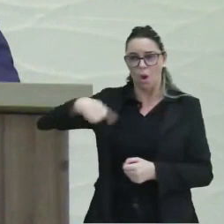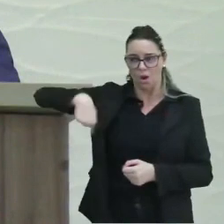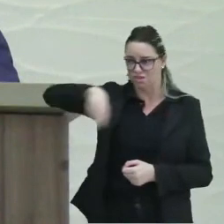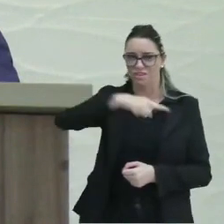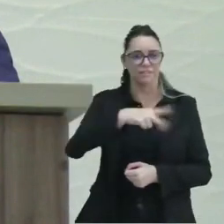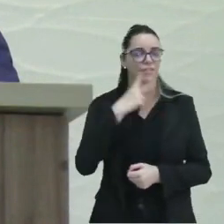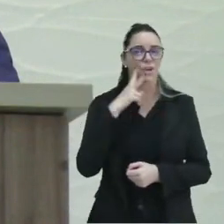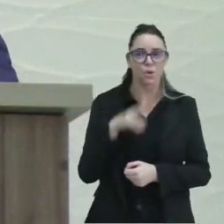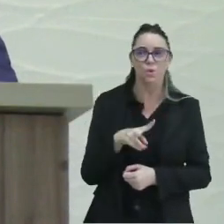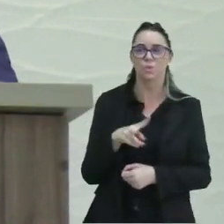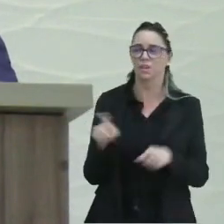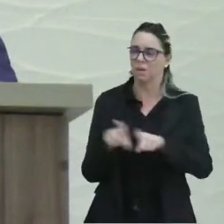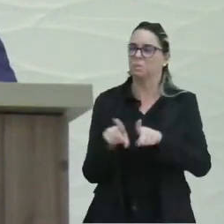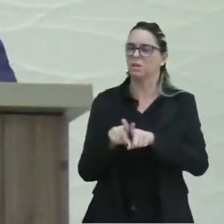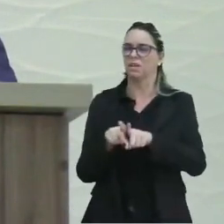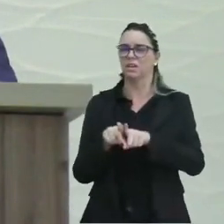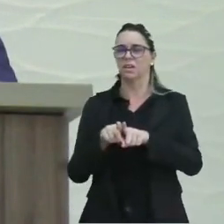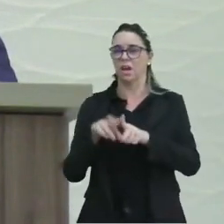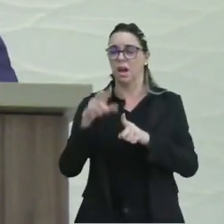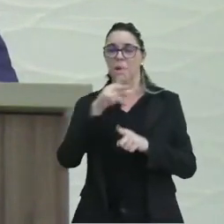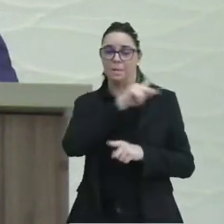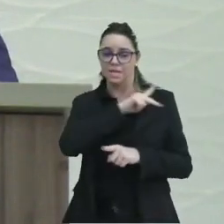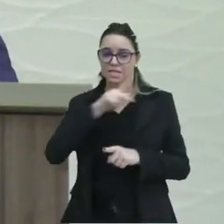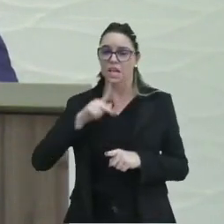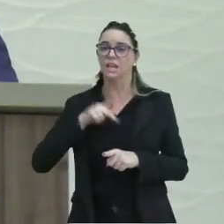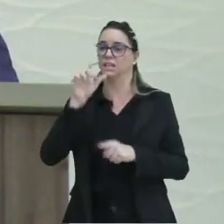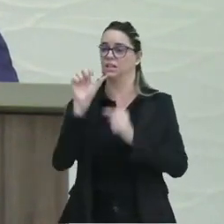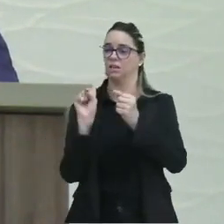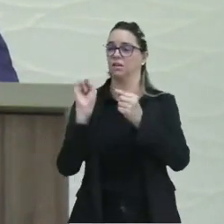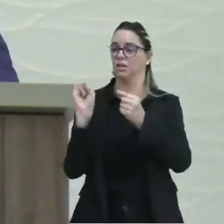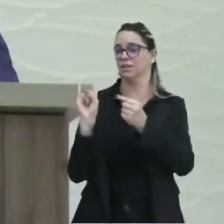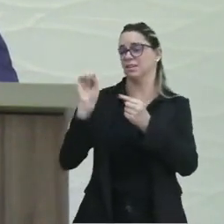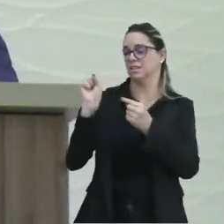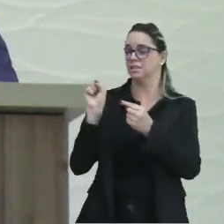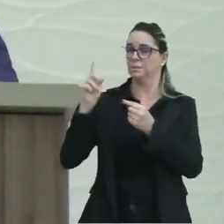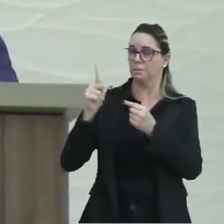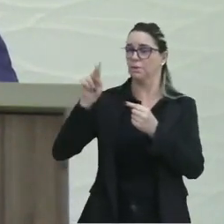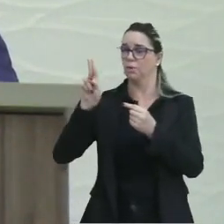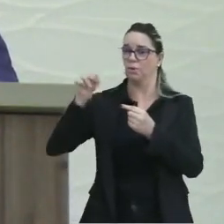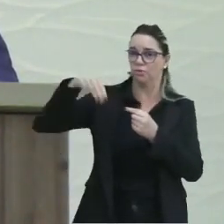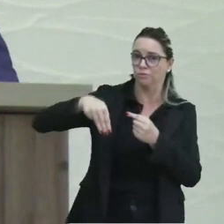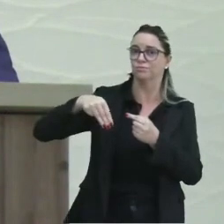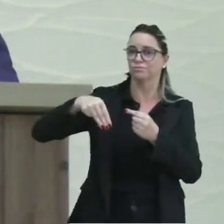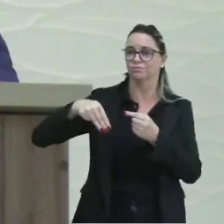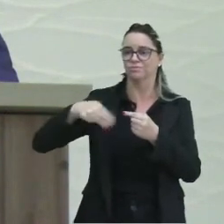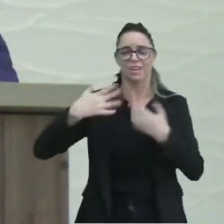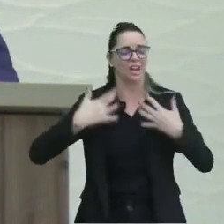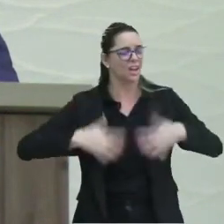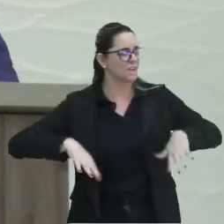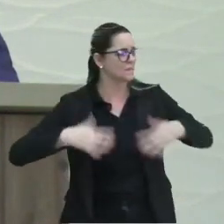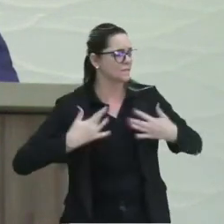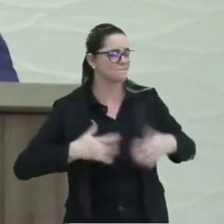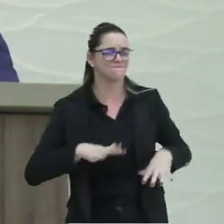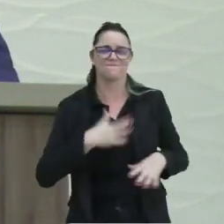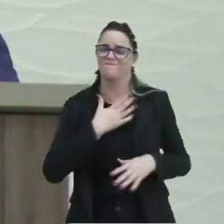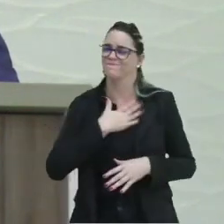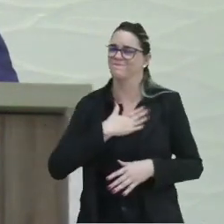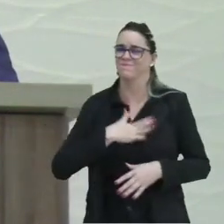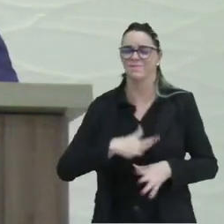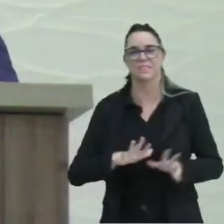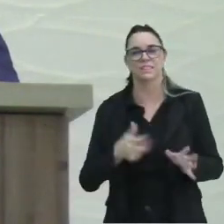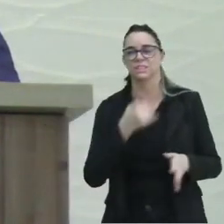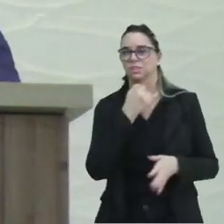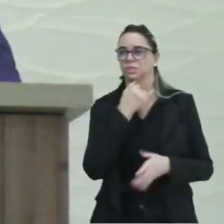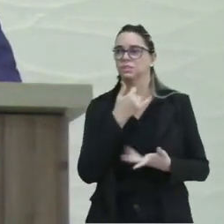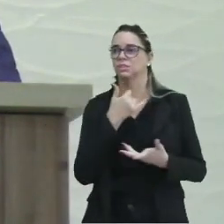situação, a própria presidente do CISPUM nessa tribuna, né, lamentou aquele ocorrido naquela audiência pública, de a gente estar aqui com uma